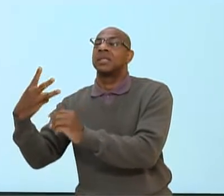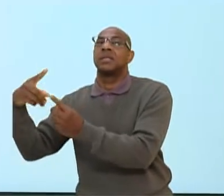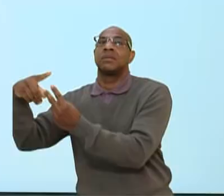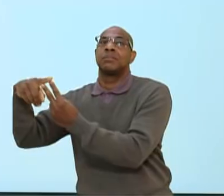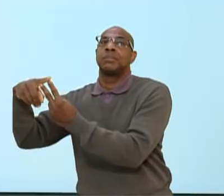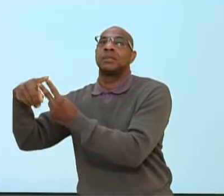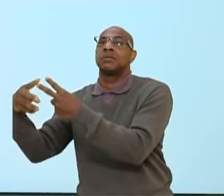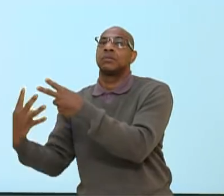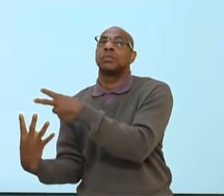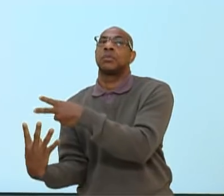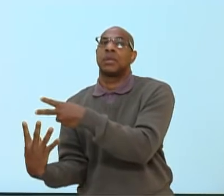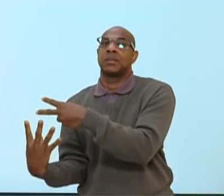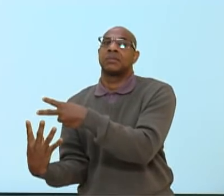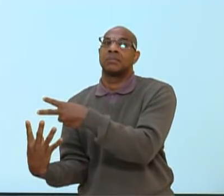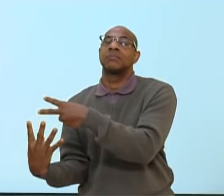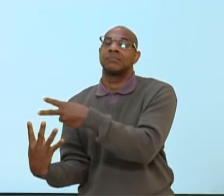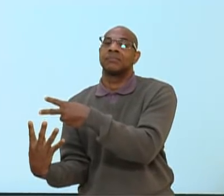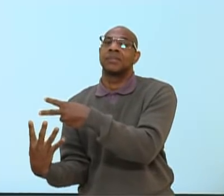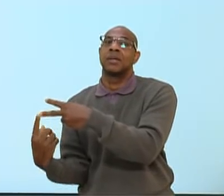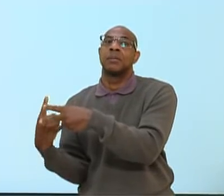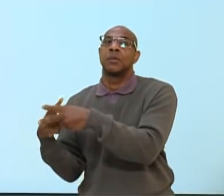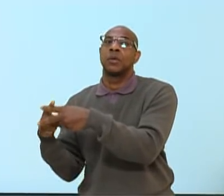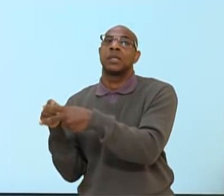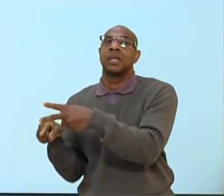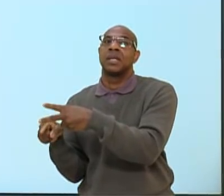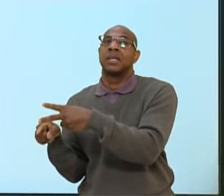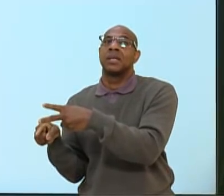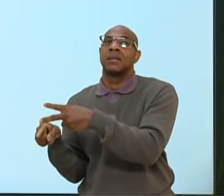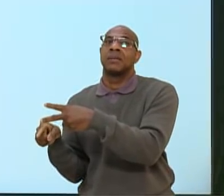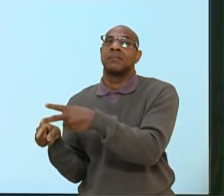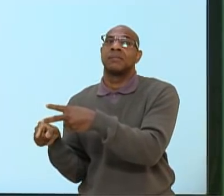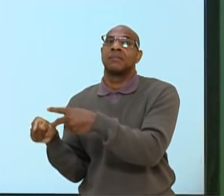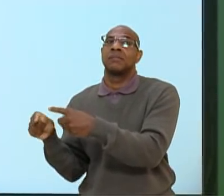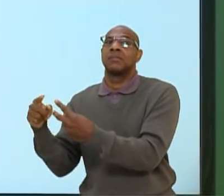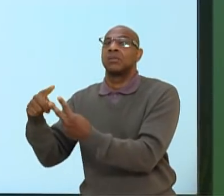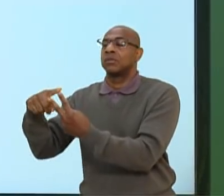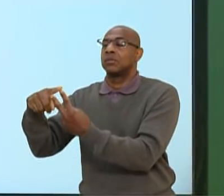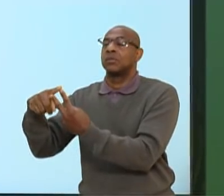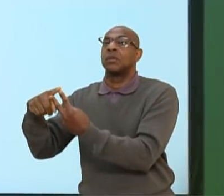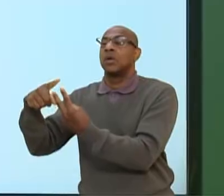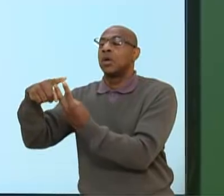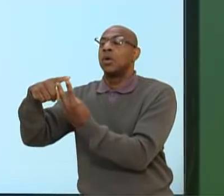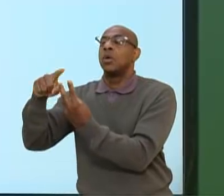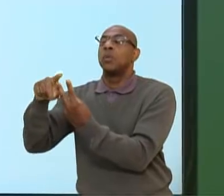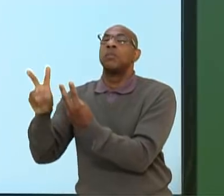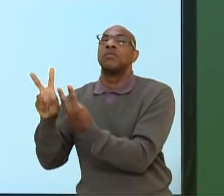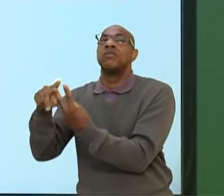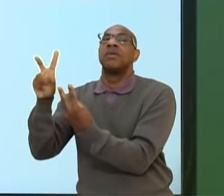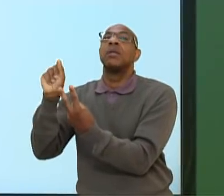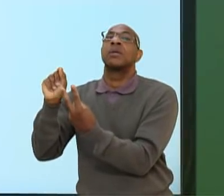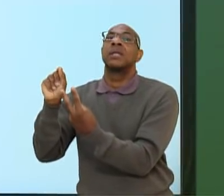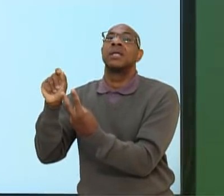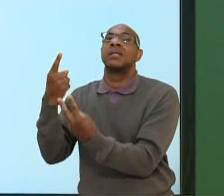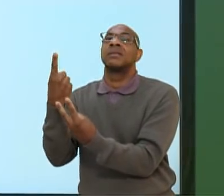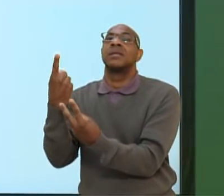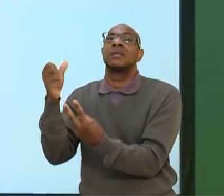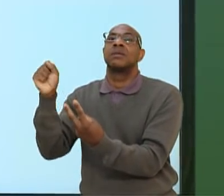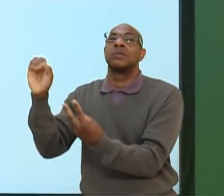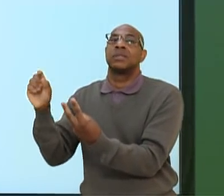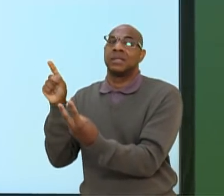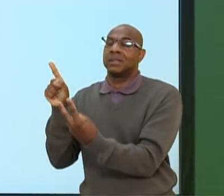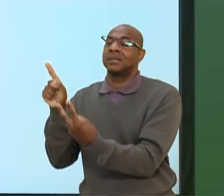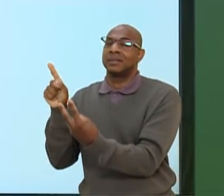que, nesse caso aqui, ele vai estar... Quem não lembra, o π vale 180, se quiser fazer a continha para colocar em